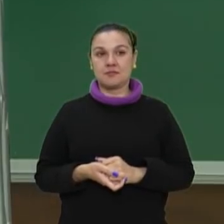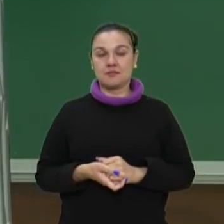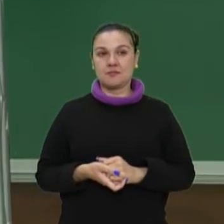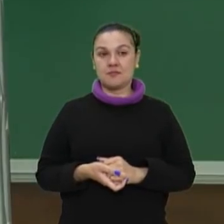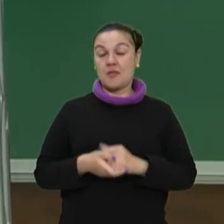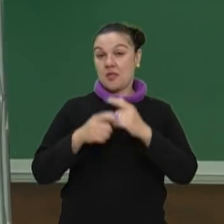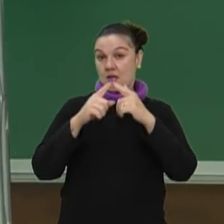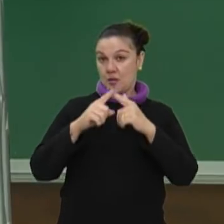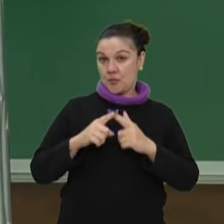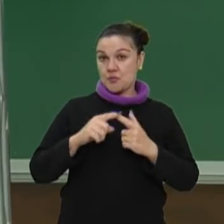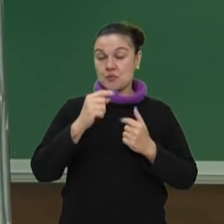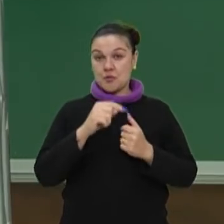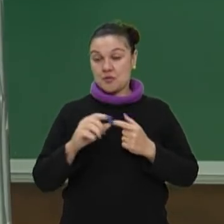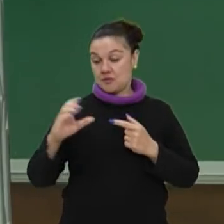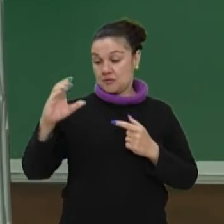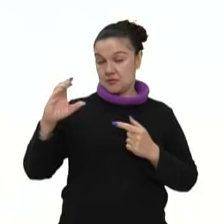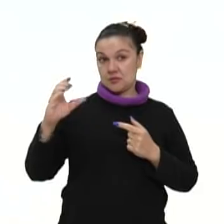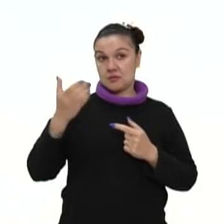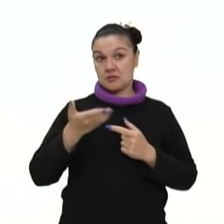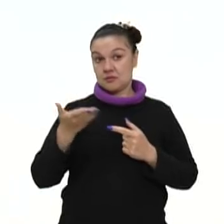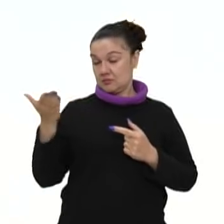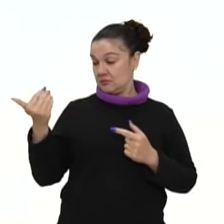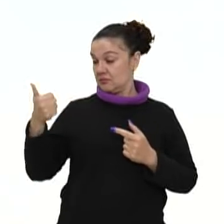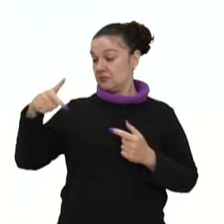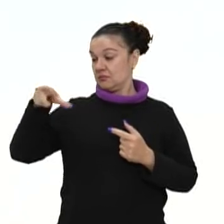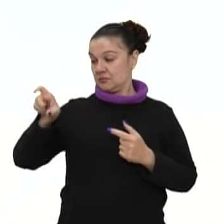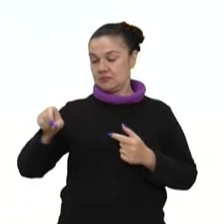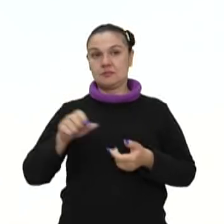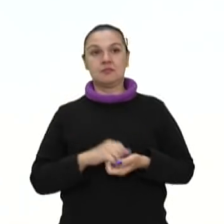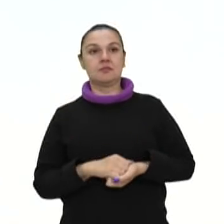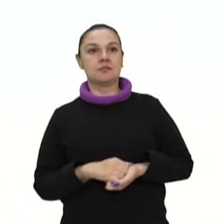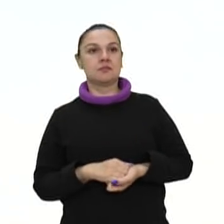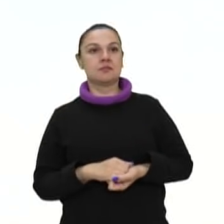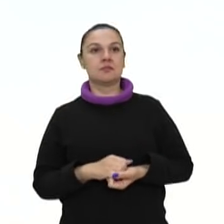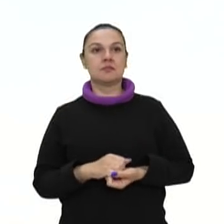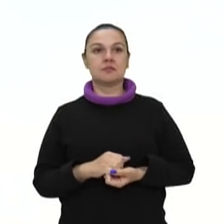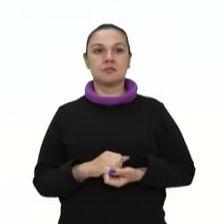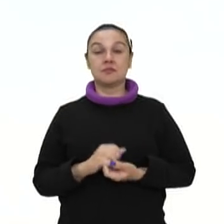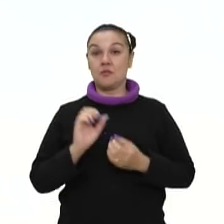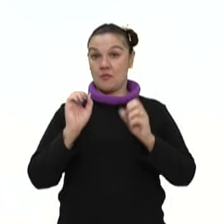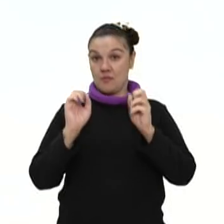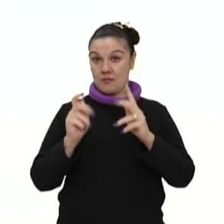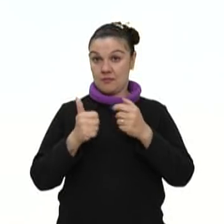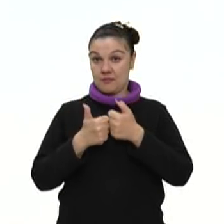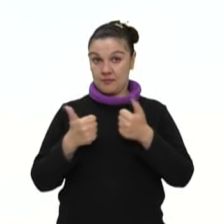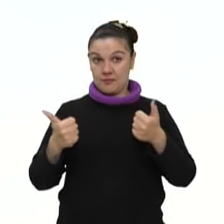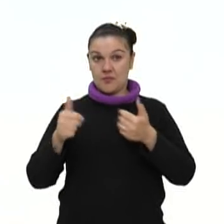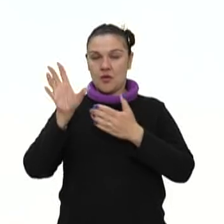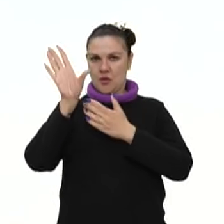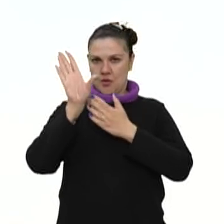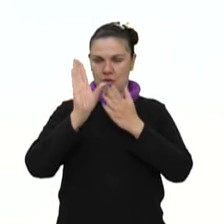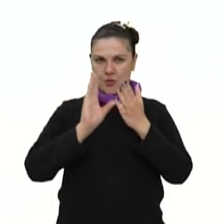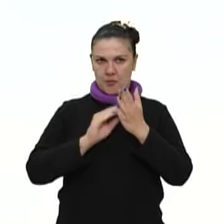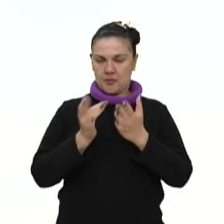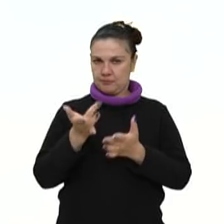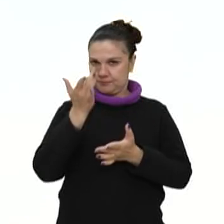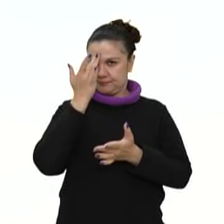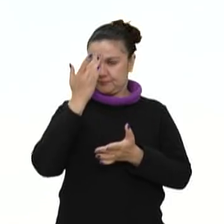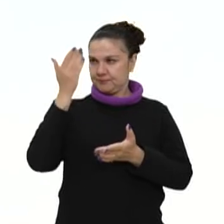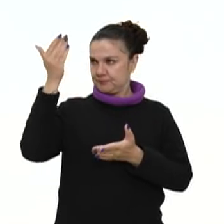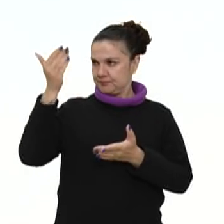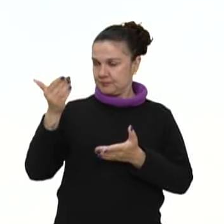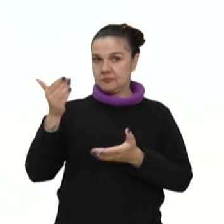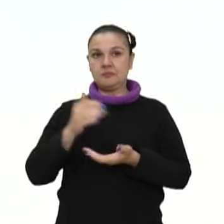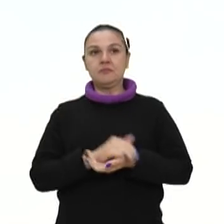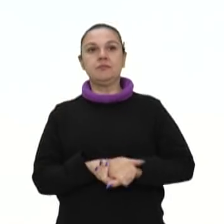das duas raízes é o termo C vale 10, então o produto vale 10. Anota isso aí, tá lá.